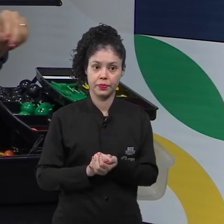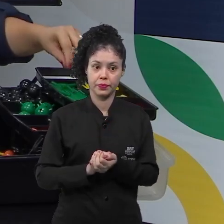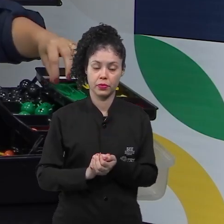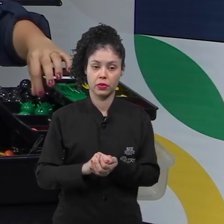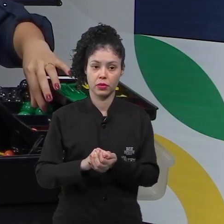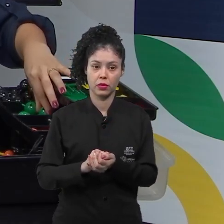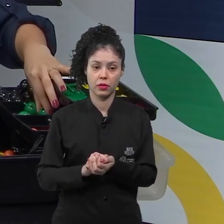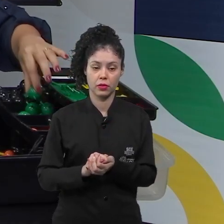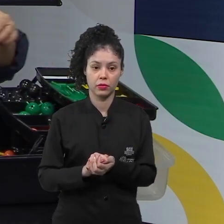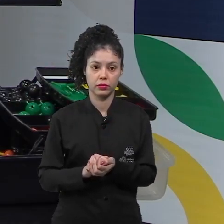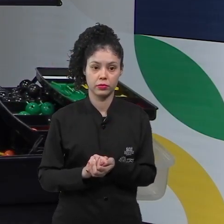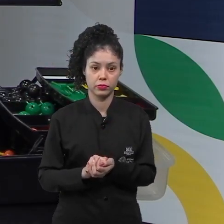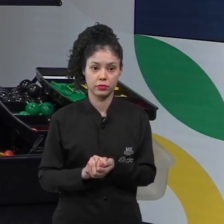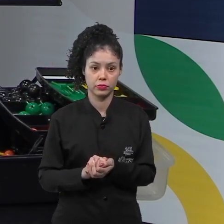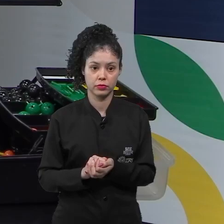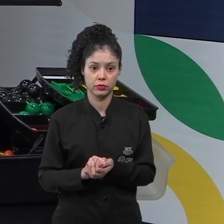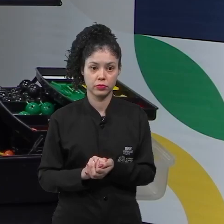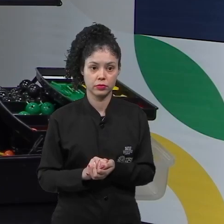carbono.